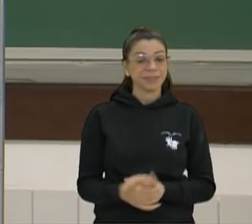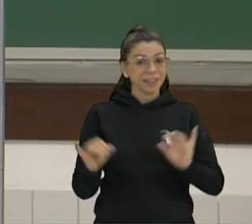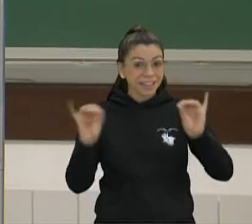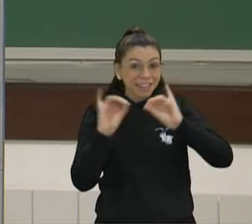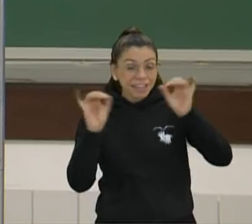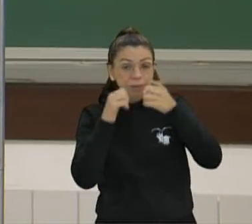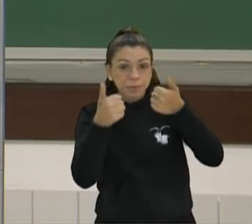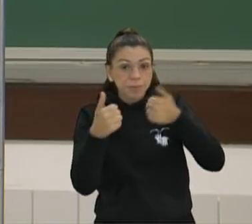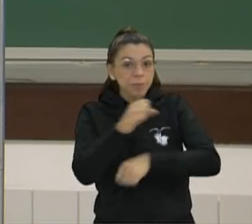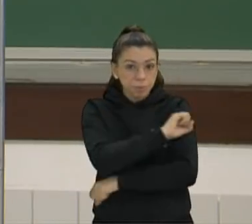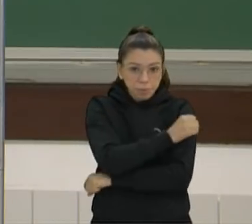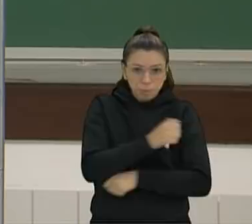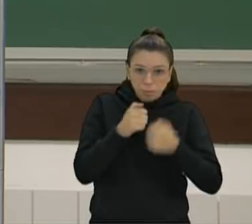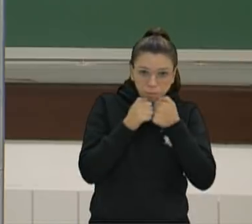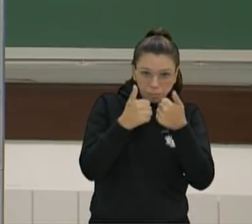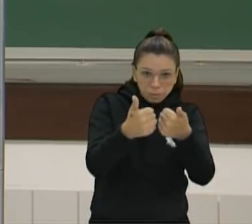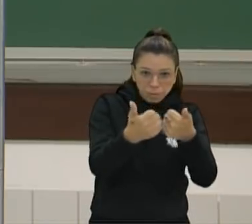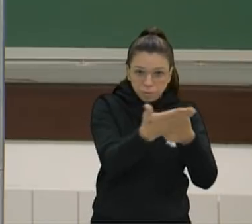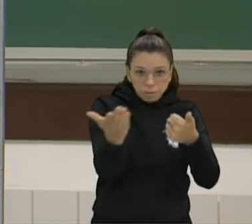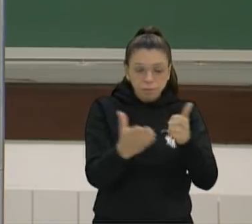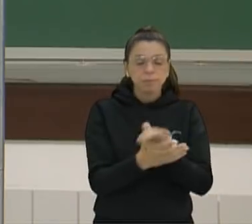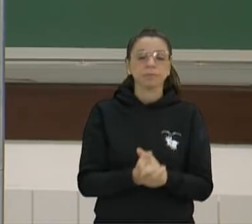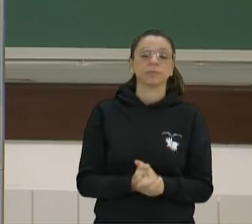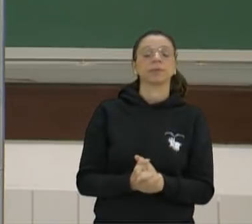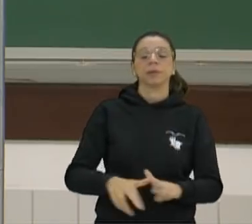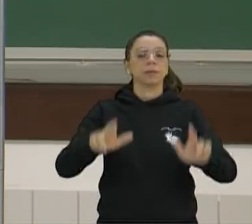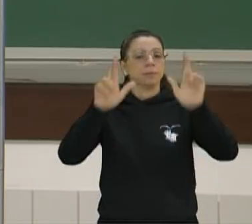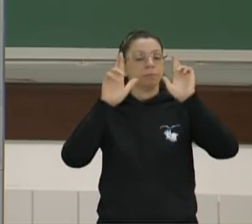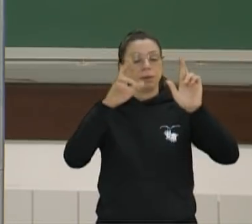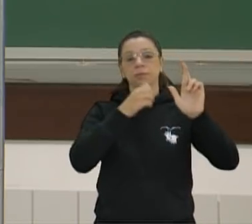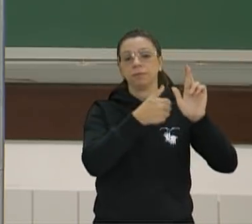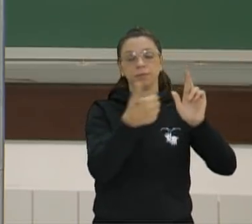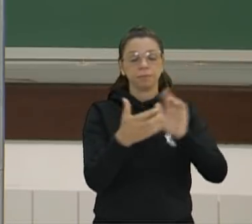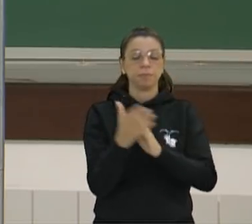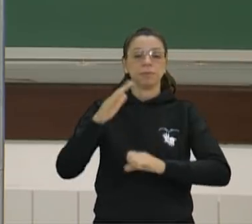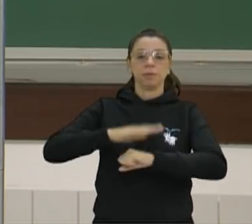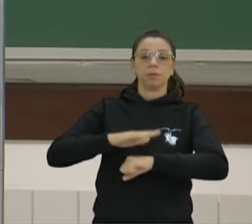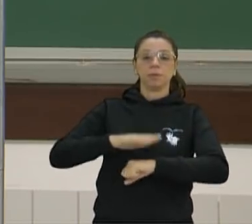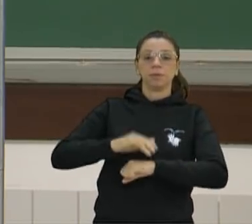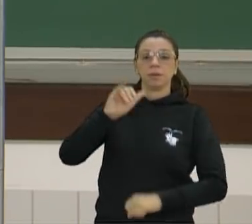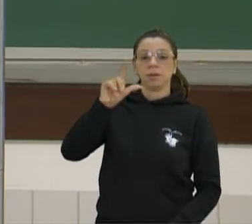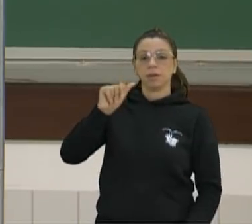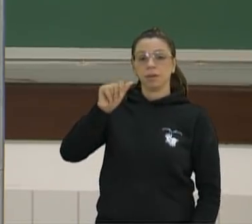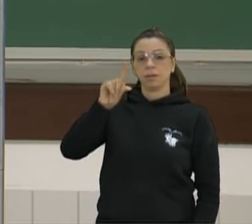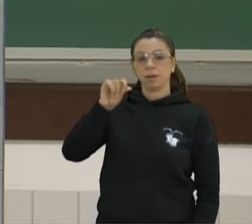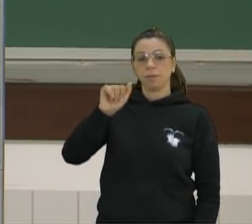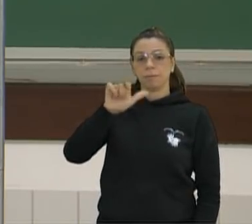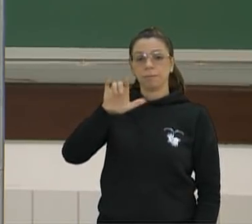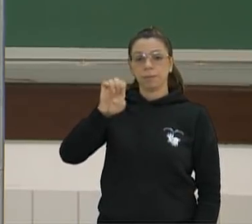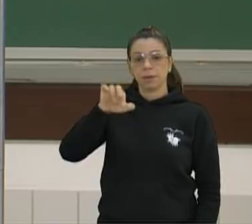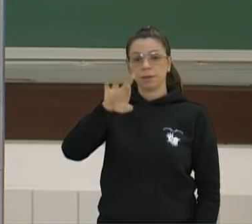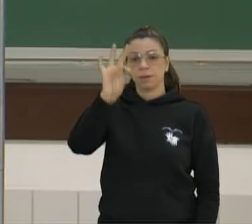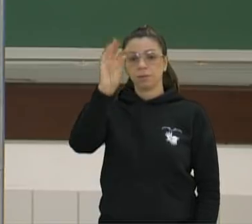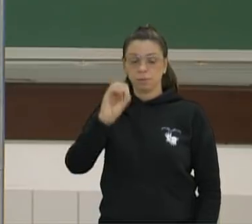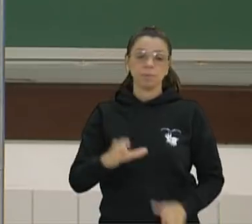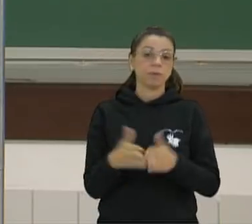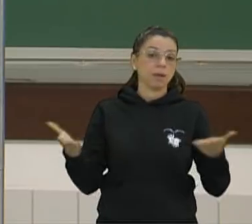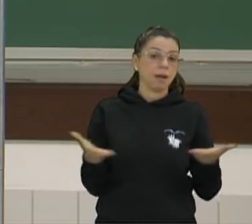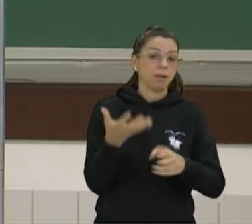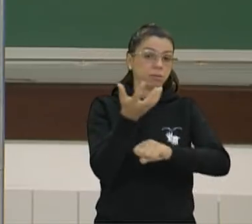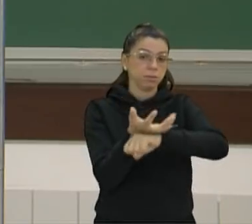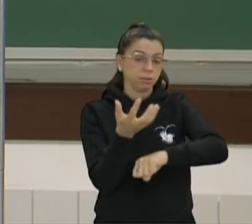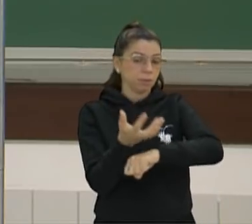E aí, pessoal do 8º ano, tudo bem com vocês? Espero que estejam todos bem. Aqui é o professor Hidalberto. Essa é a nossa aula de matemática